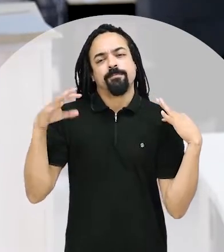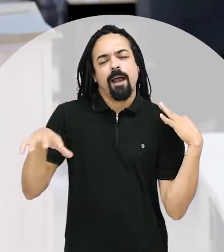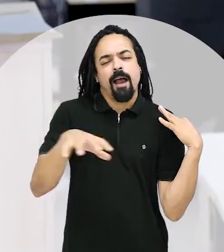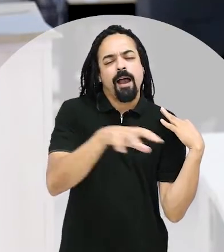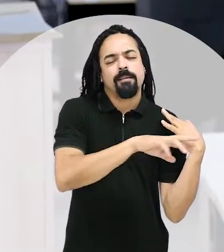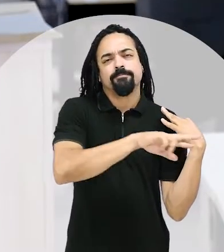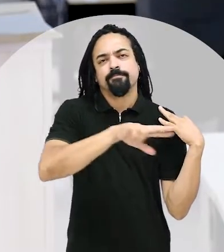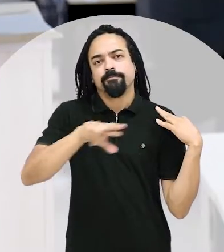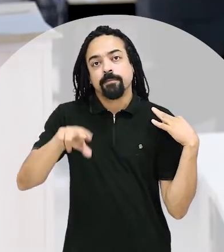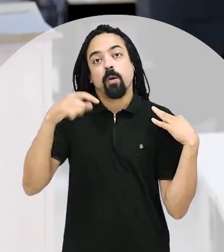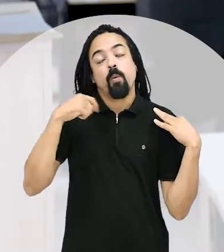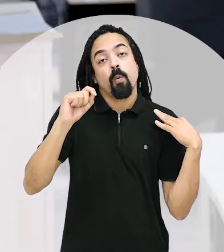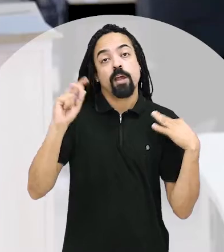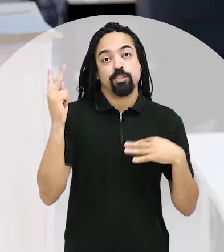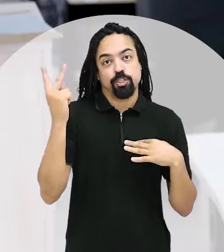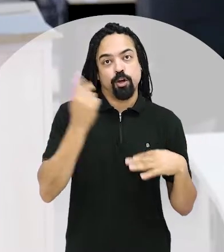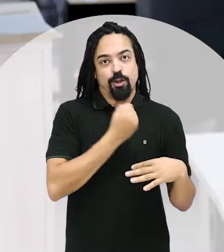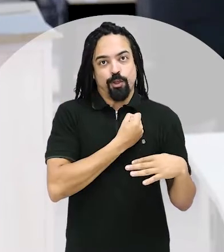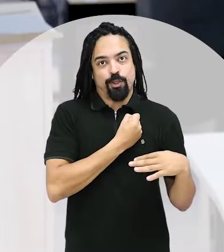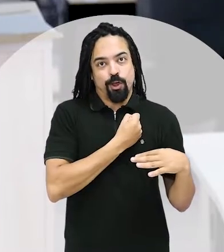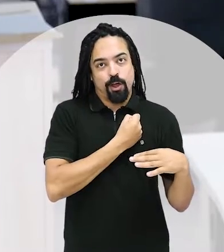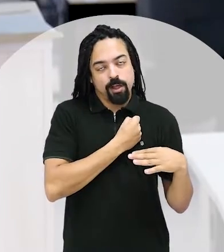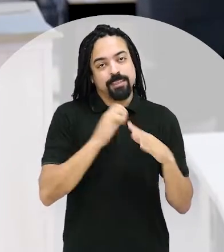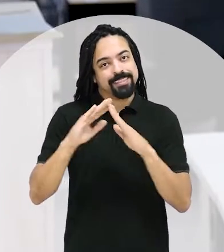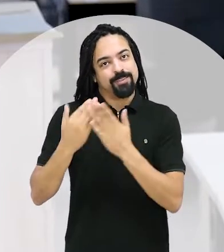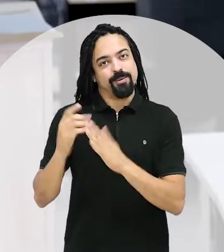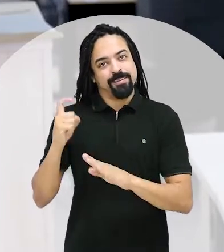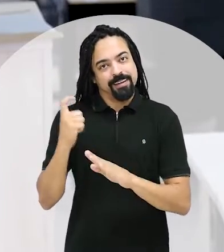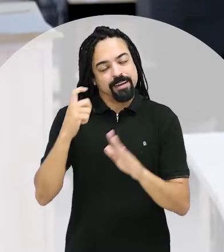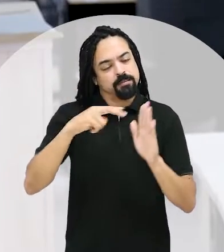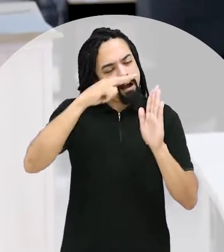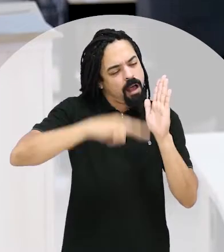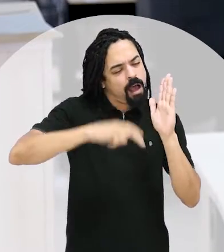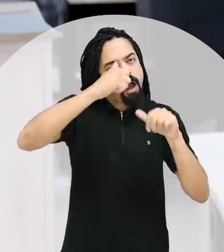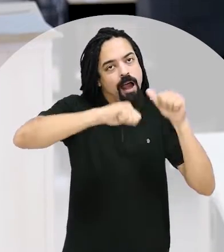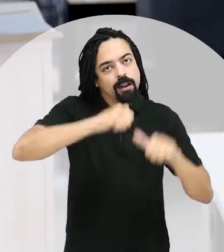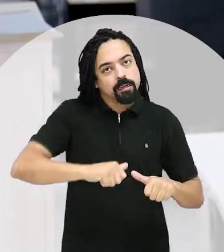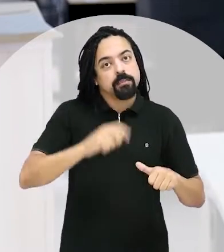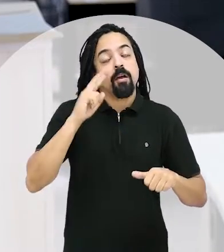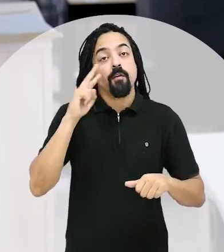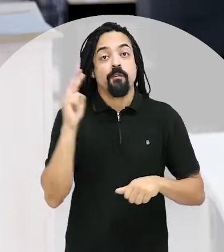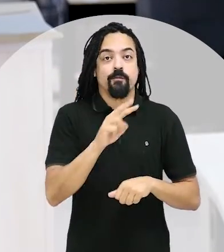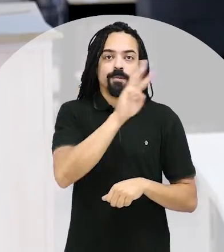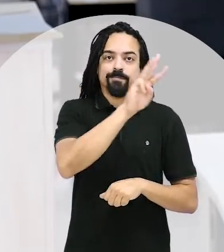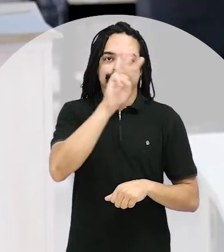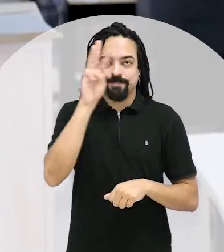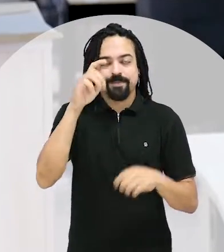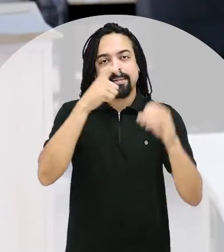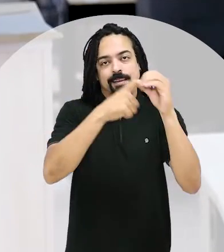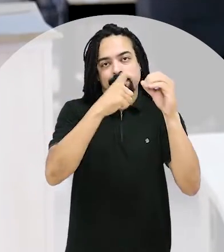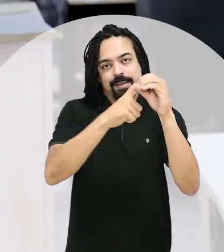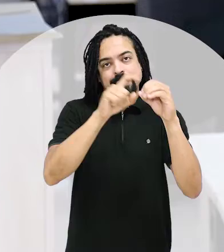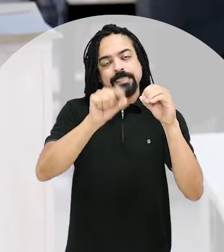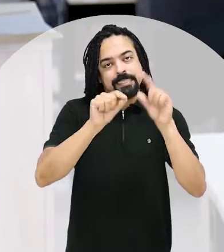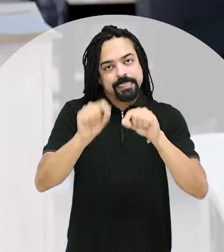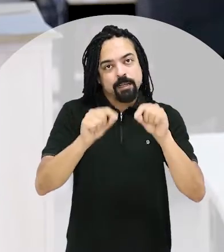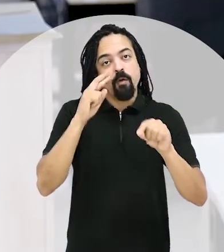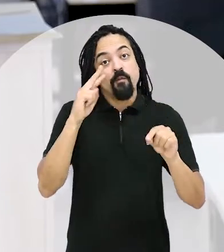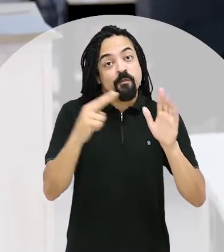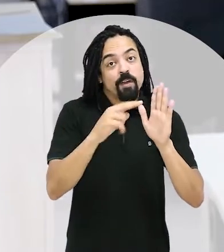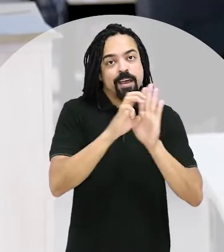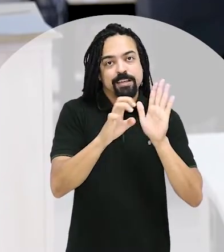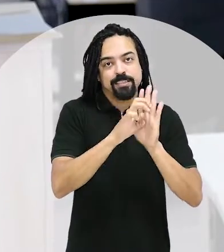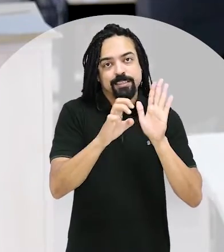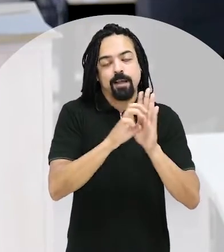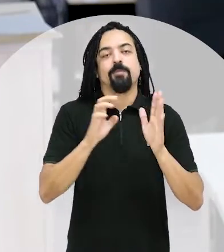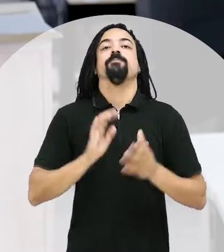áreas a seleção vai ser feita através da análise do histórico escolar passa lá no que seleção confira o edital e os demais detalhes